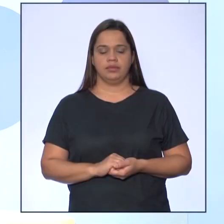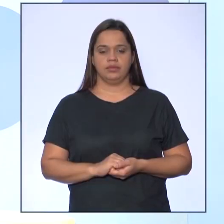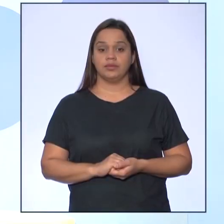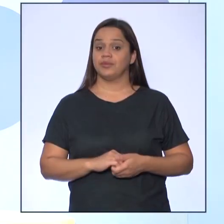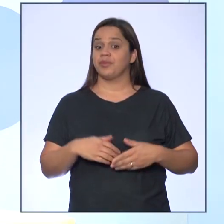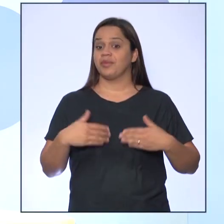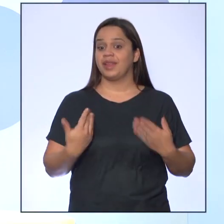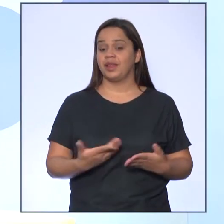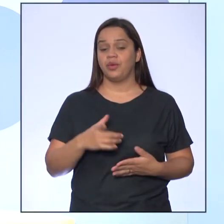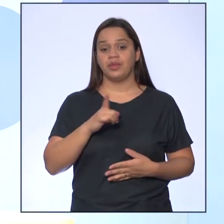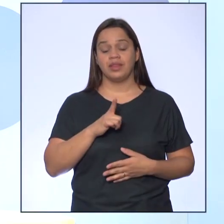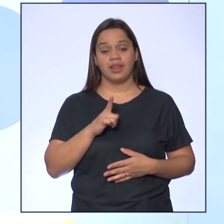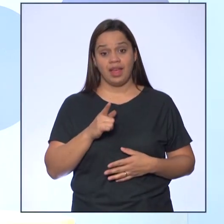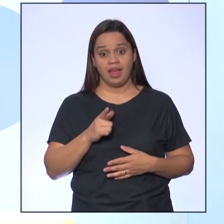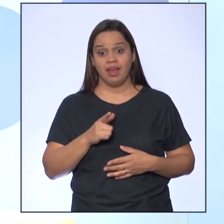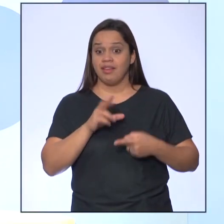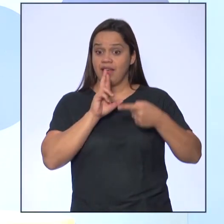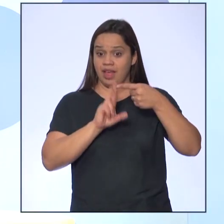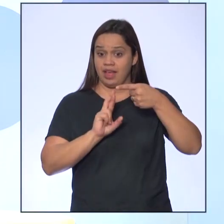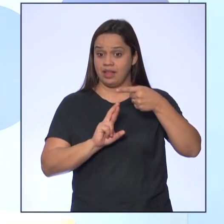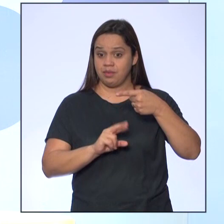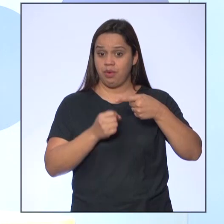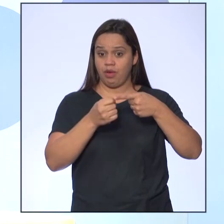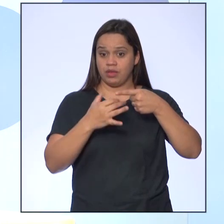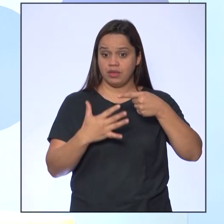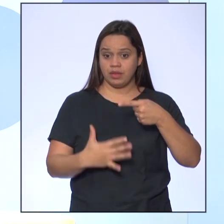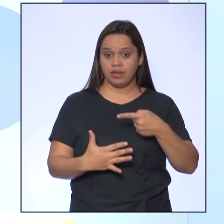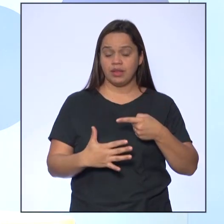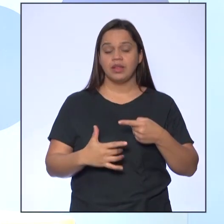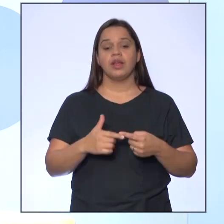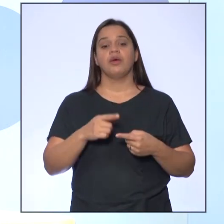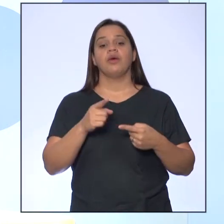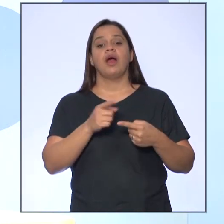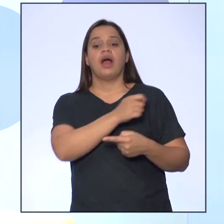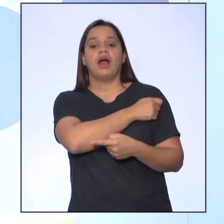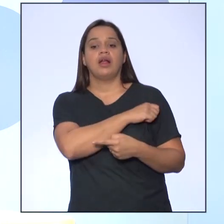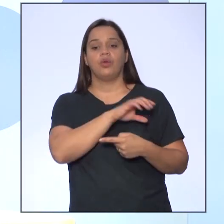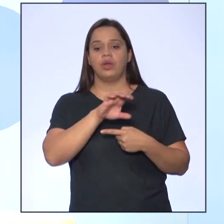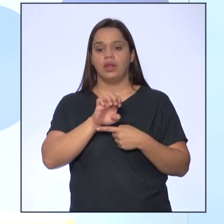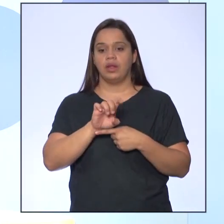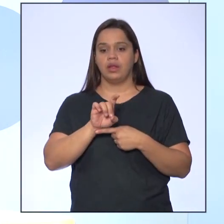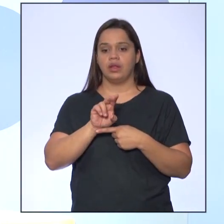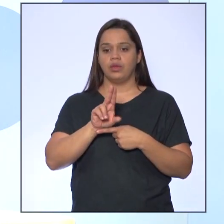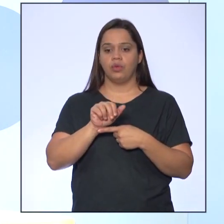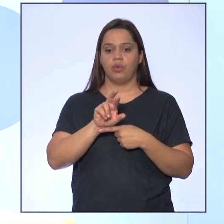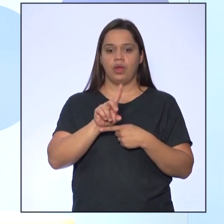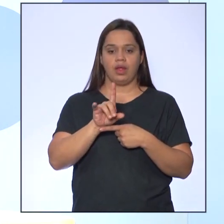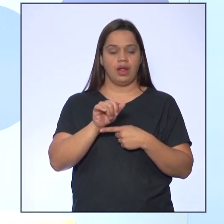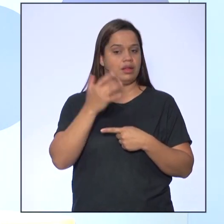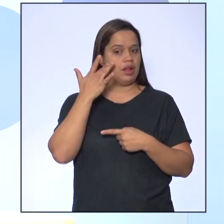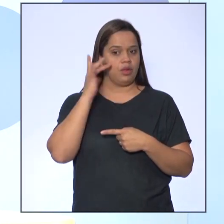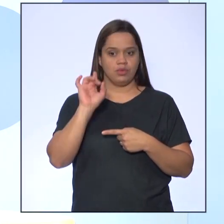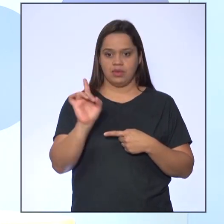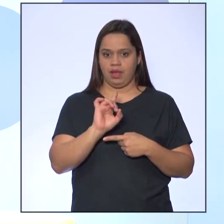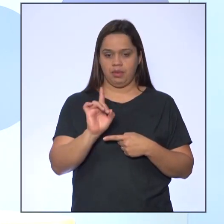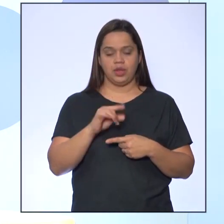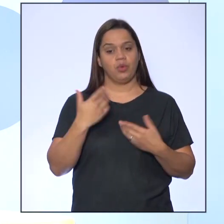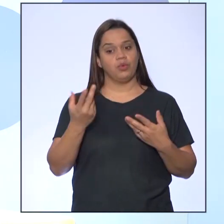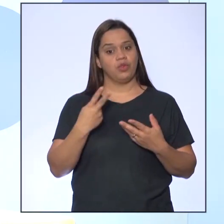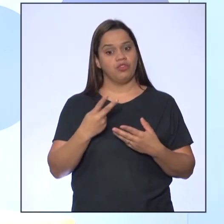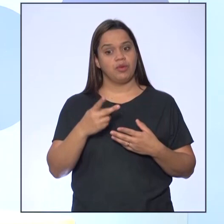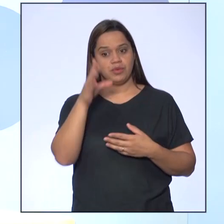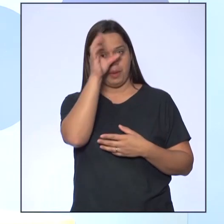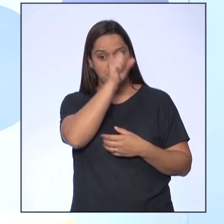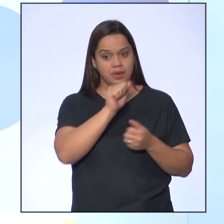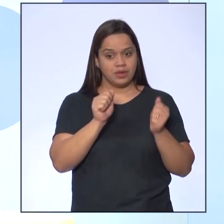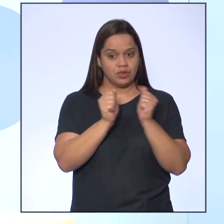Então, tivemos algumas interações, né? A Eduarda está falando que não sabe, né? Então nós vamos descobrir isso juntos, né?